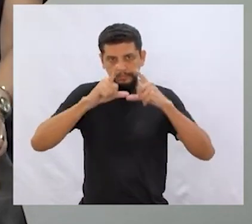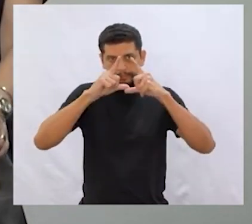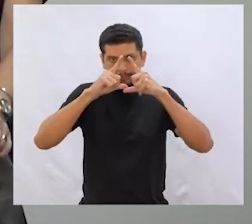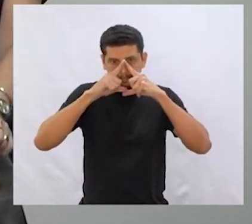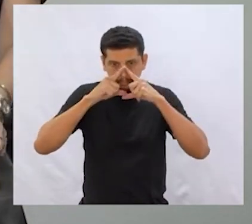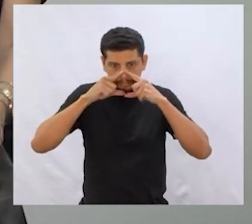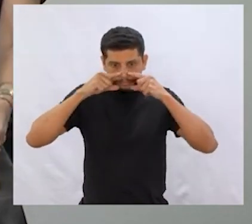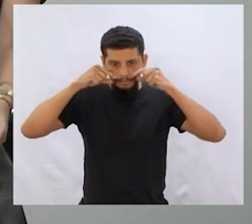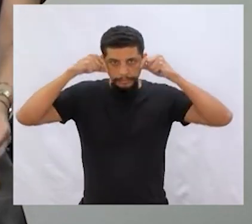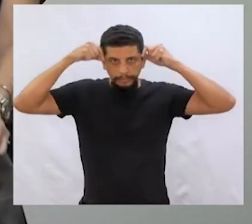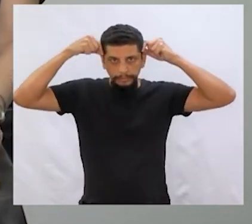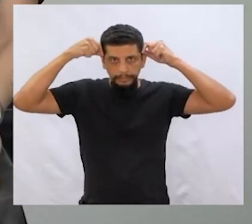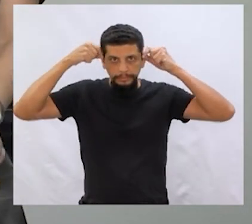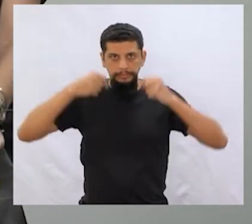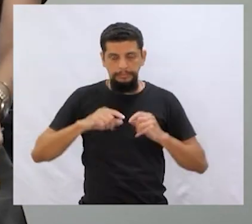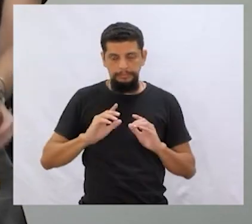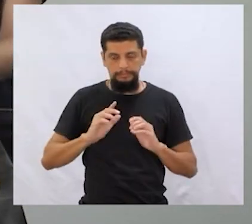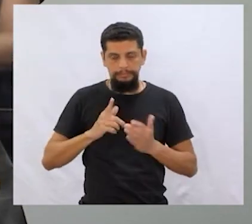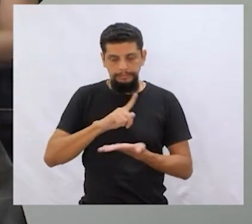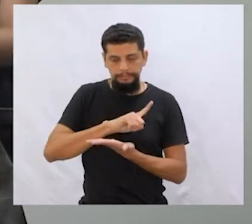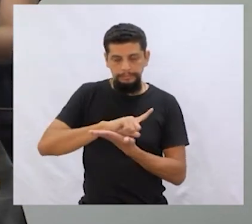máscara limpa.